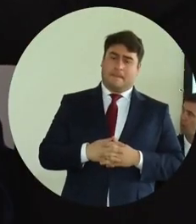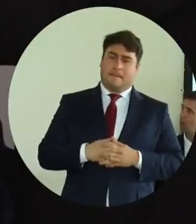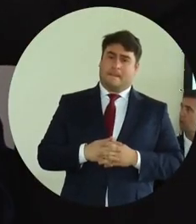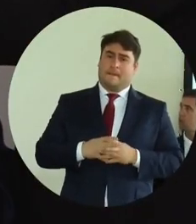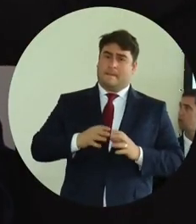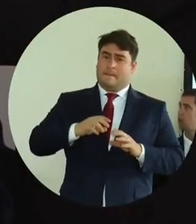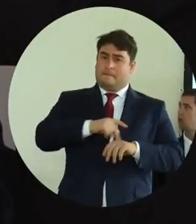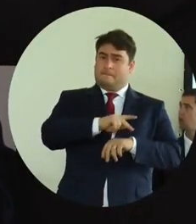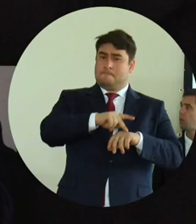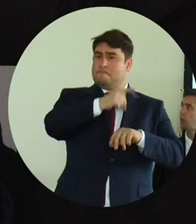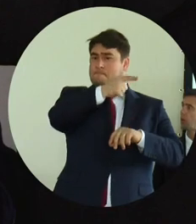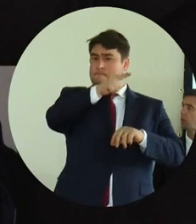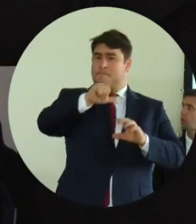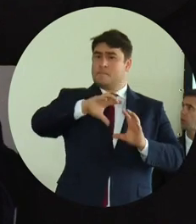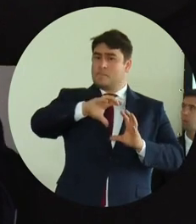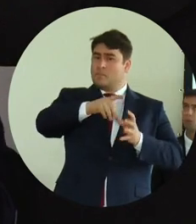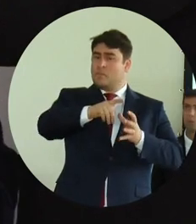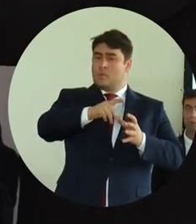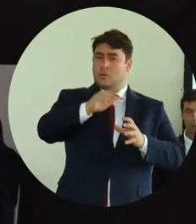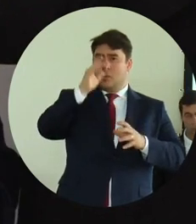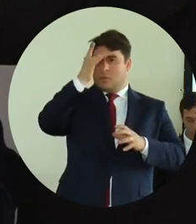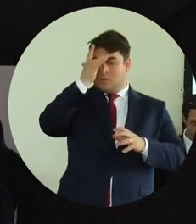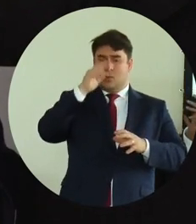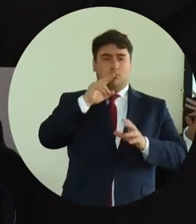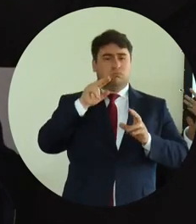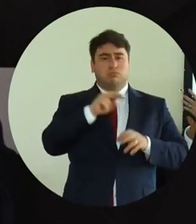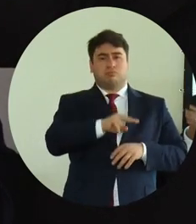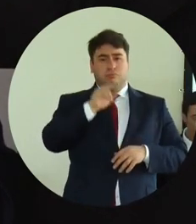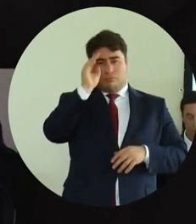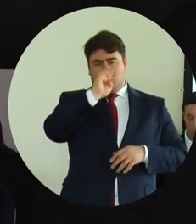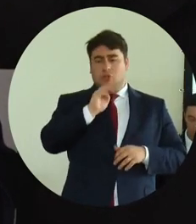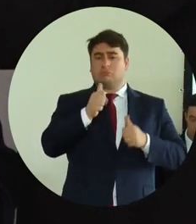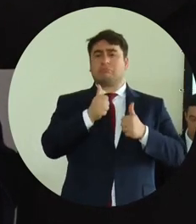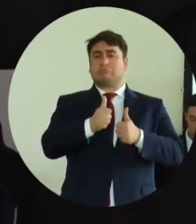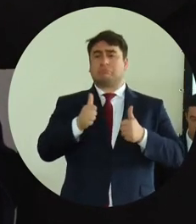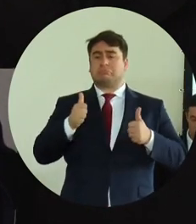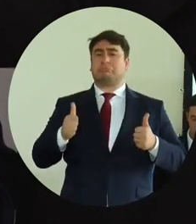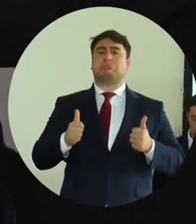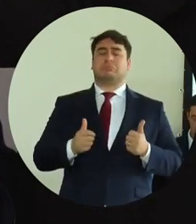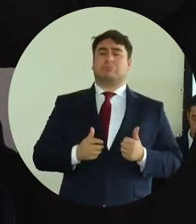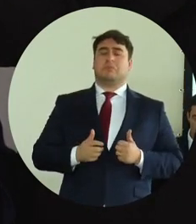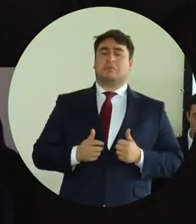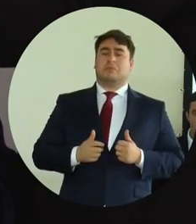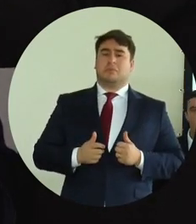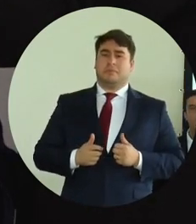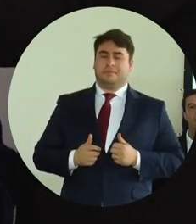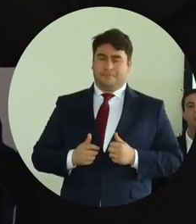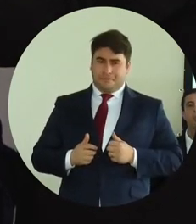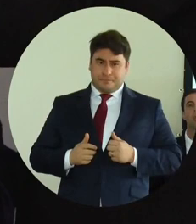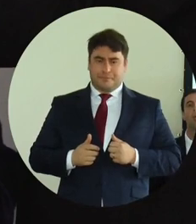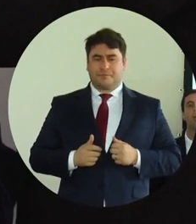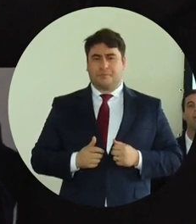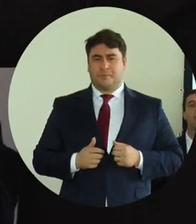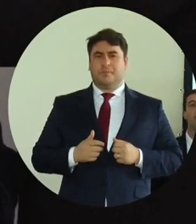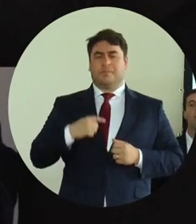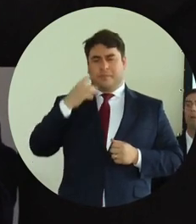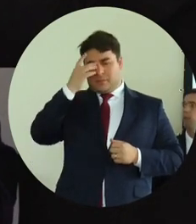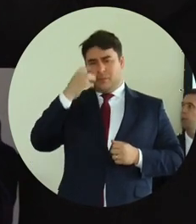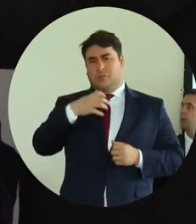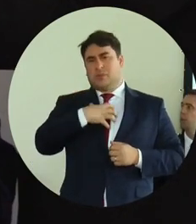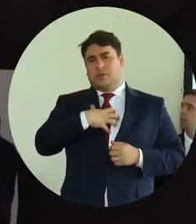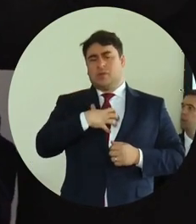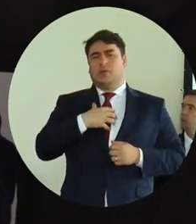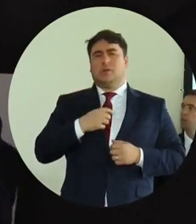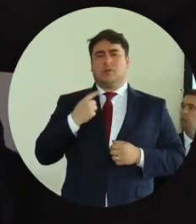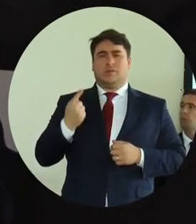Internacionalmente, o Brasil é muito bem visto, porque do contrário do que as pessoas sempre têm a sensação, né, de que nós